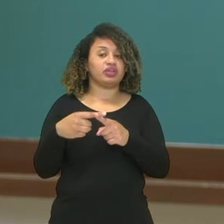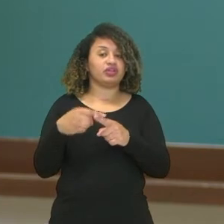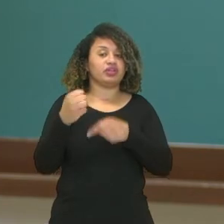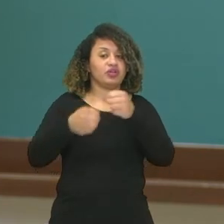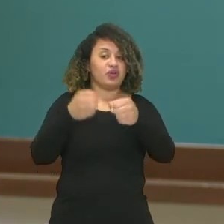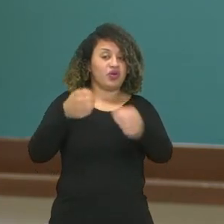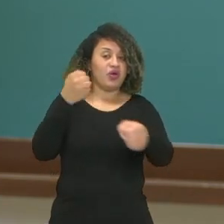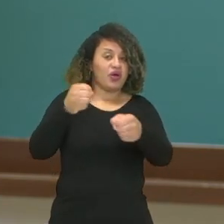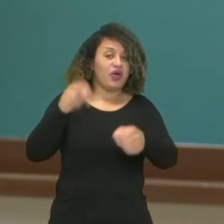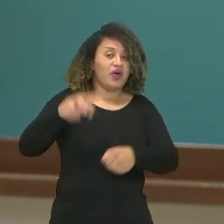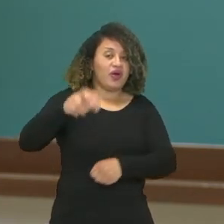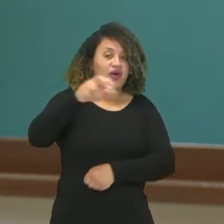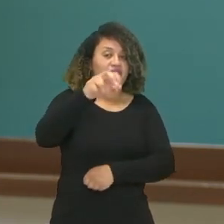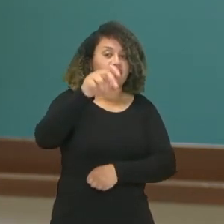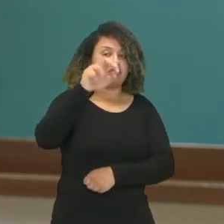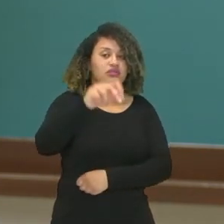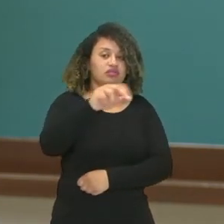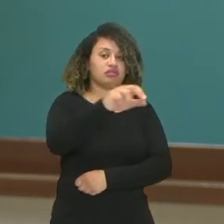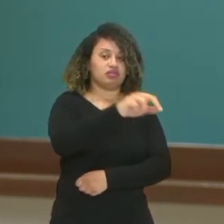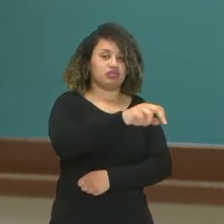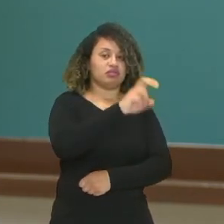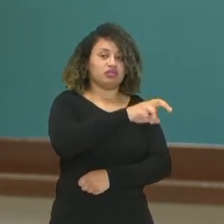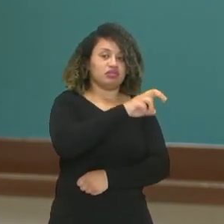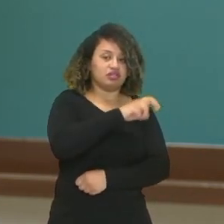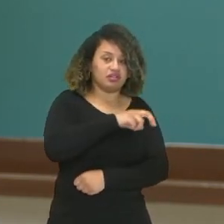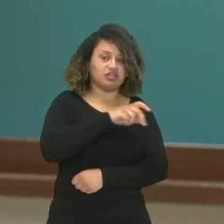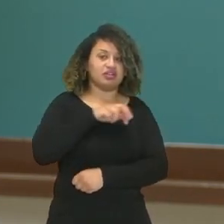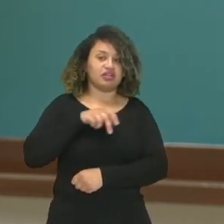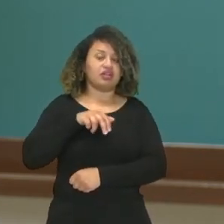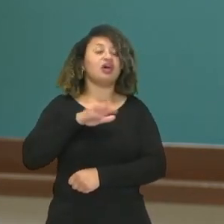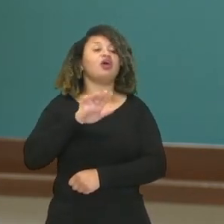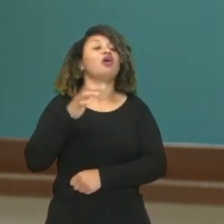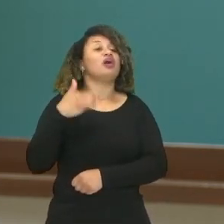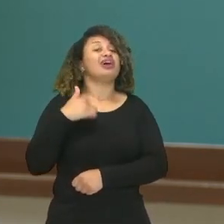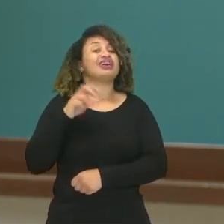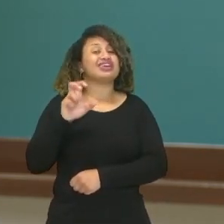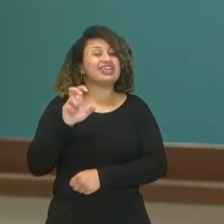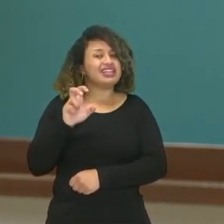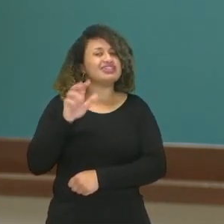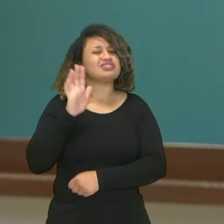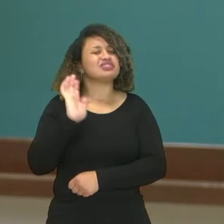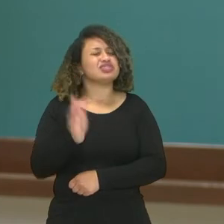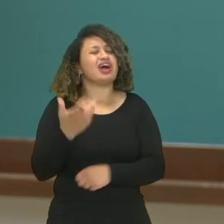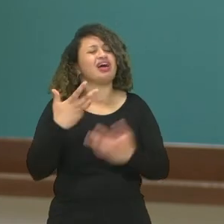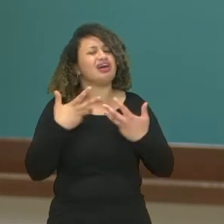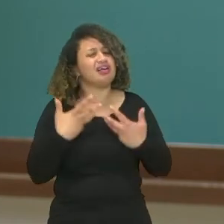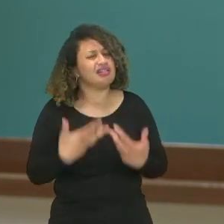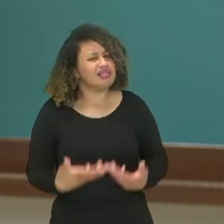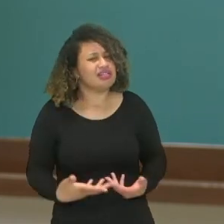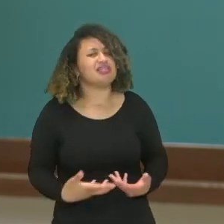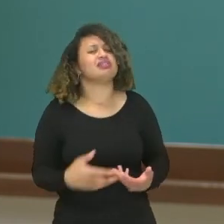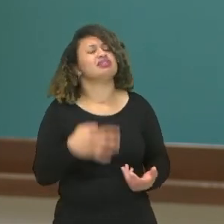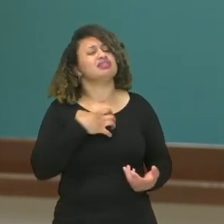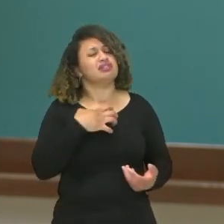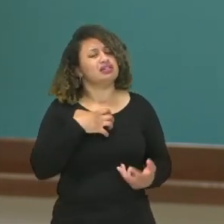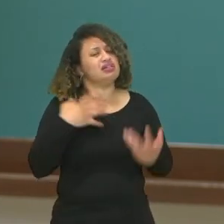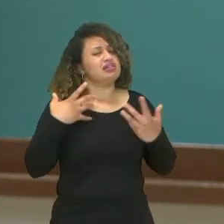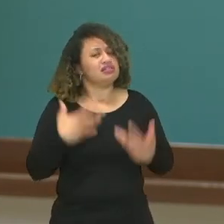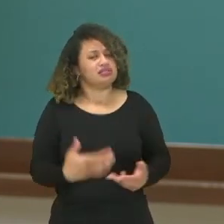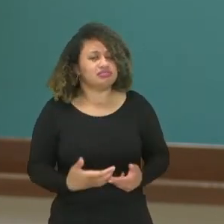Olha, vou dizer para vocês, a hora que estiver na 5ª sessão ali que vocês estiverem realizando, vocês já vão estar bem cansados, né? Se for intenso,